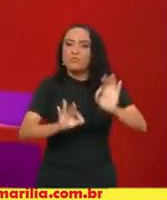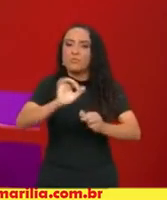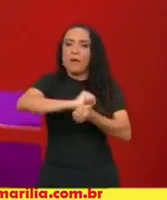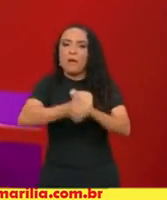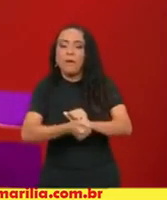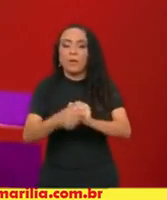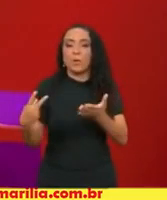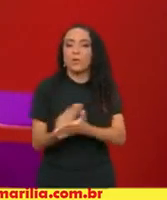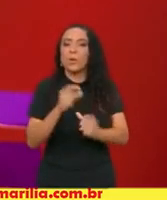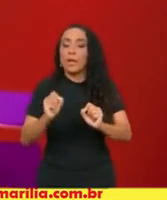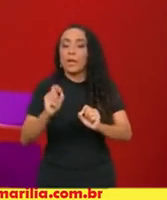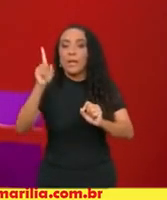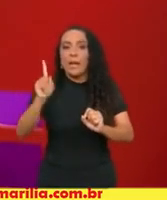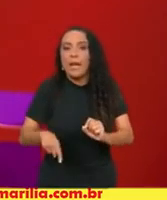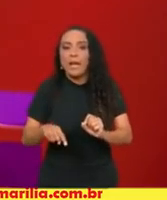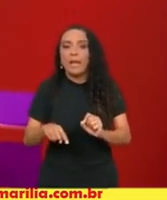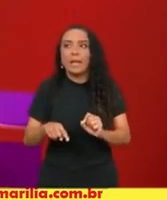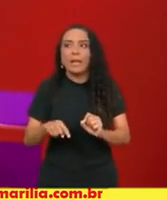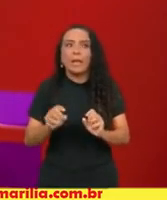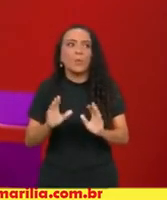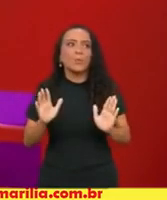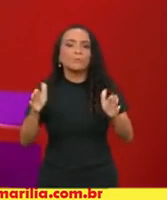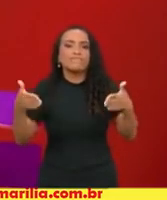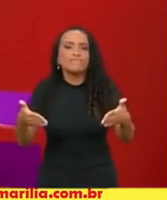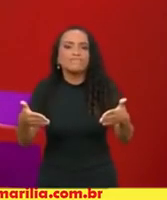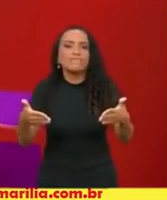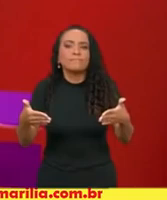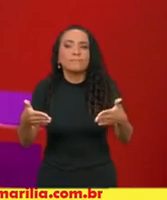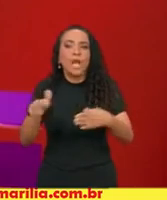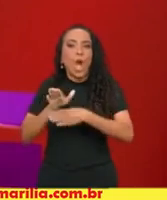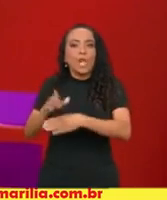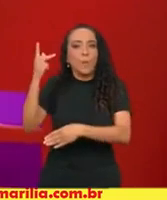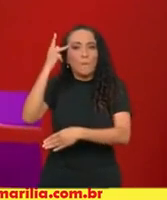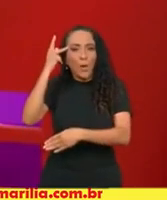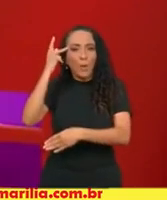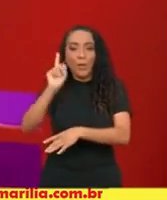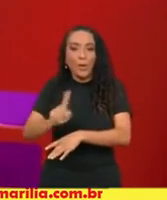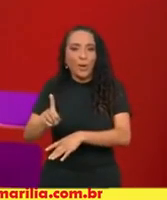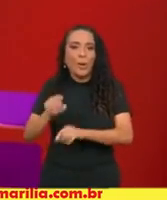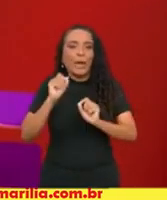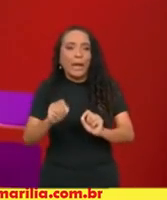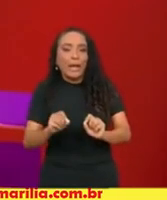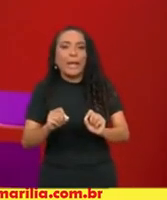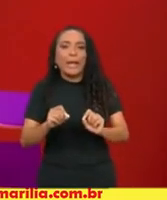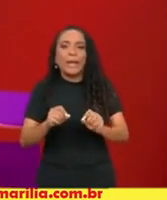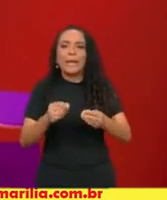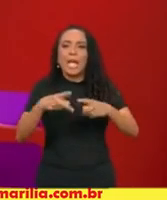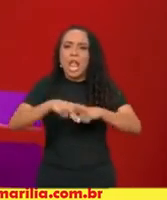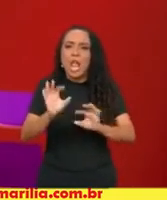realizam são reformas não no sentido, né, pró-São Paulo, né, por assim dizer. São reformas num